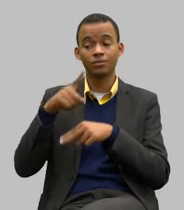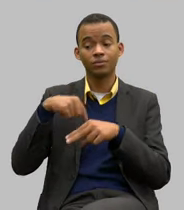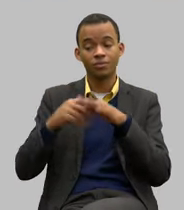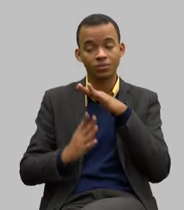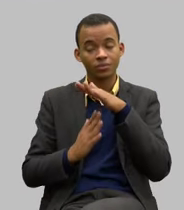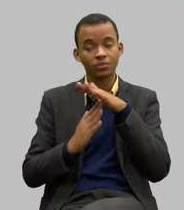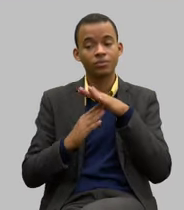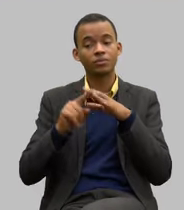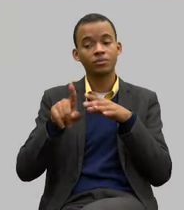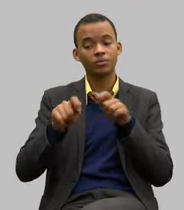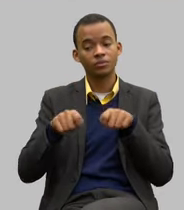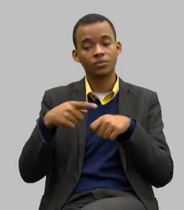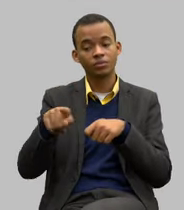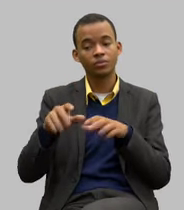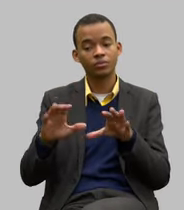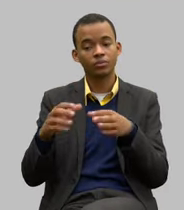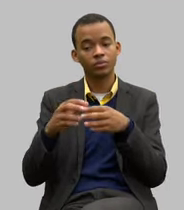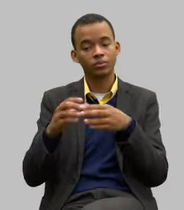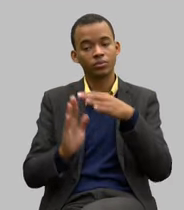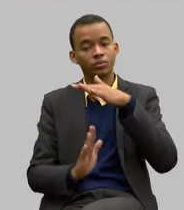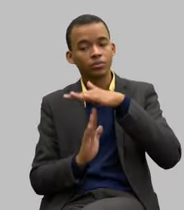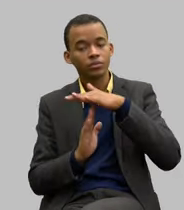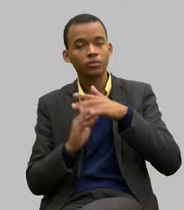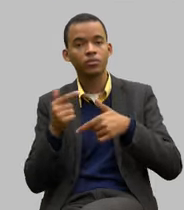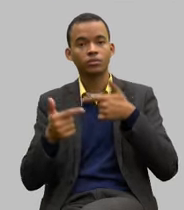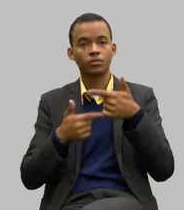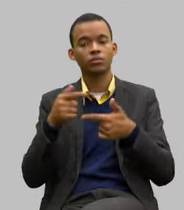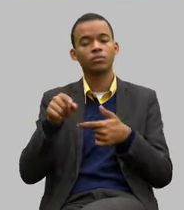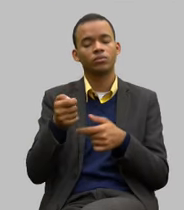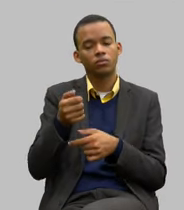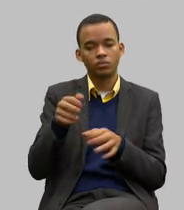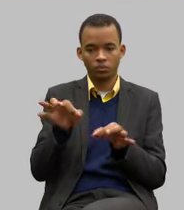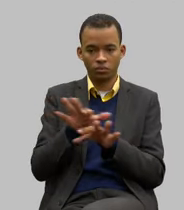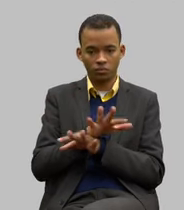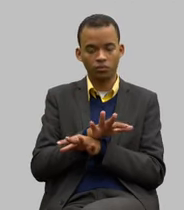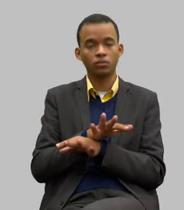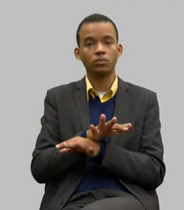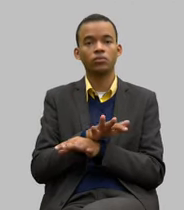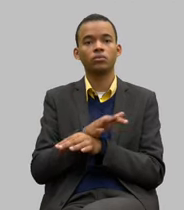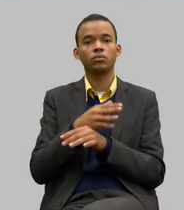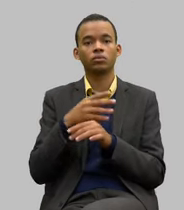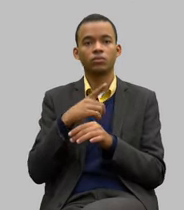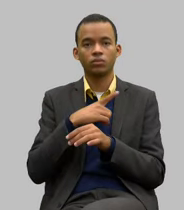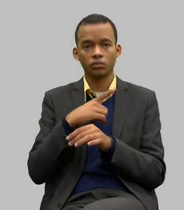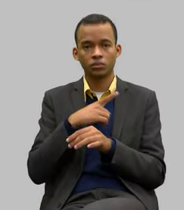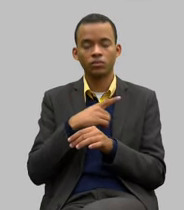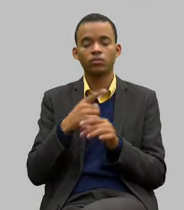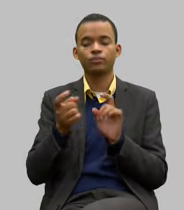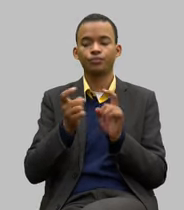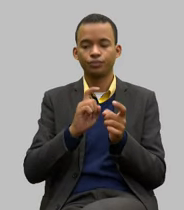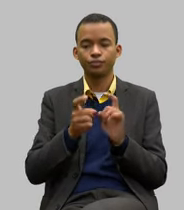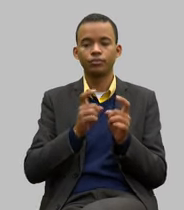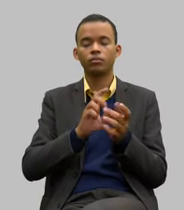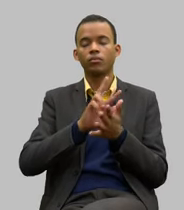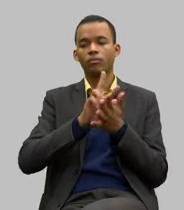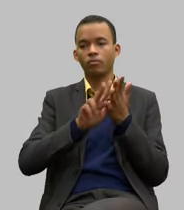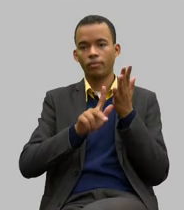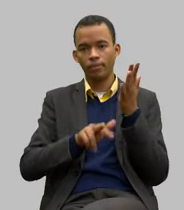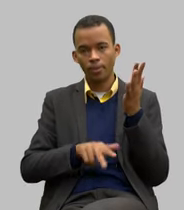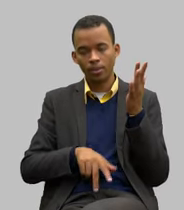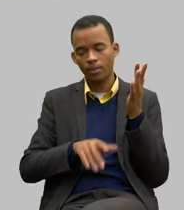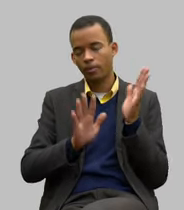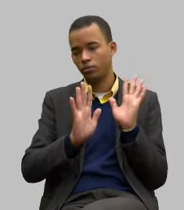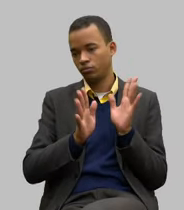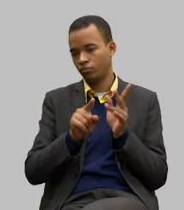comissão mas o basicamente o trabalho da comissão tá pronto então foram foram inúmeras reuniões que a comissão fez então